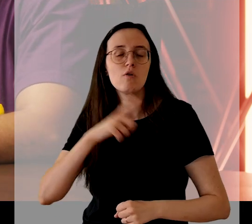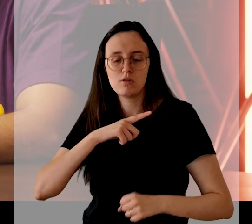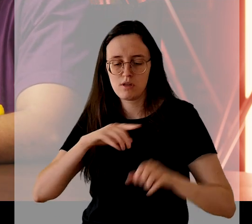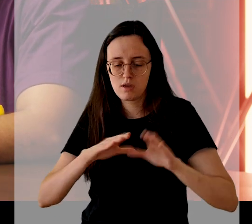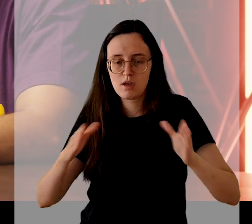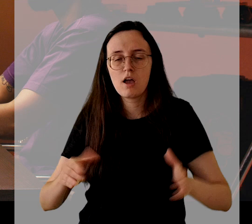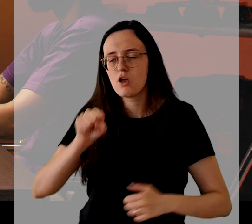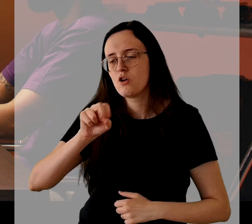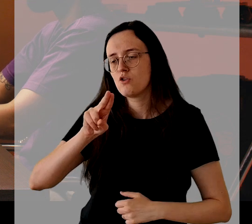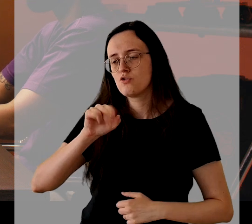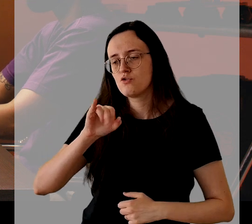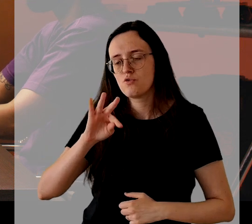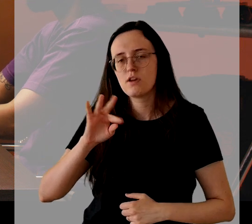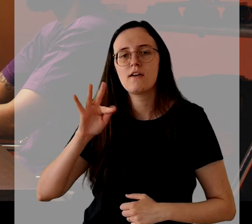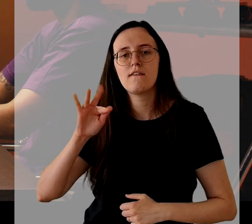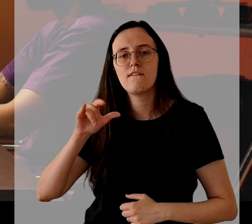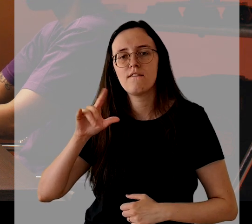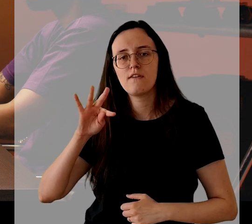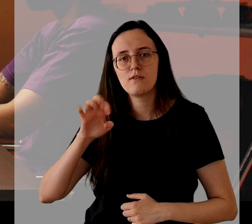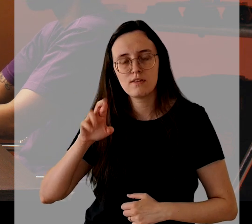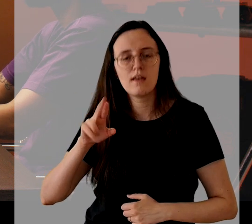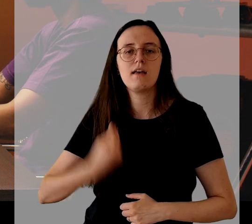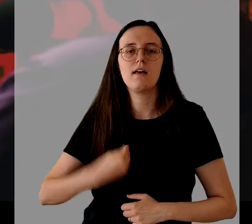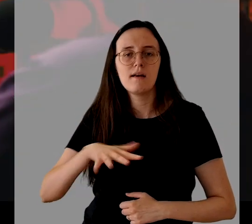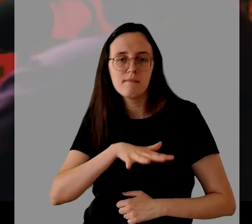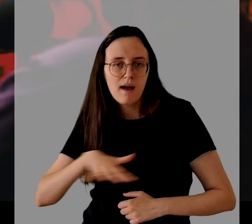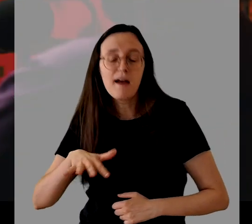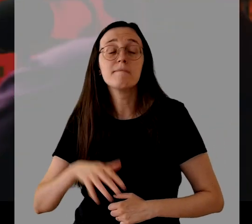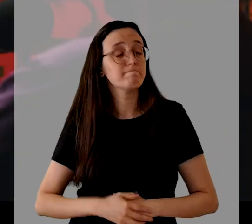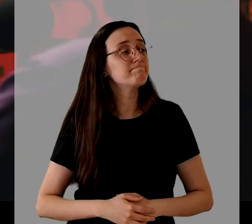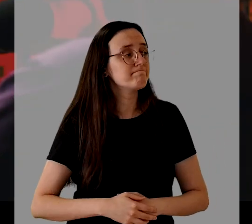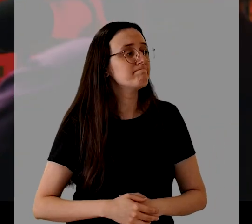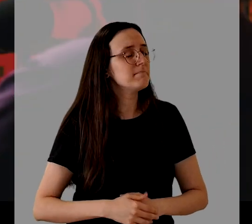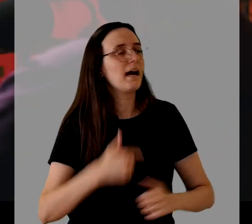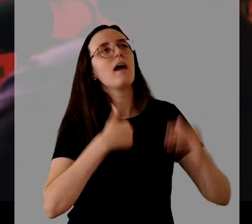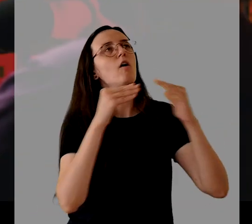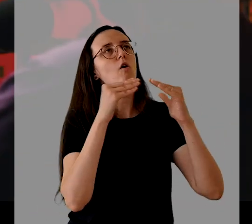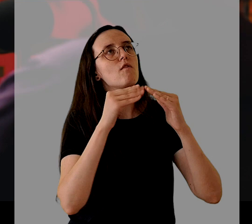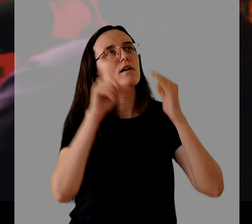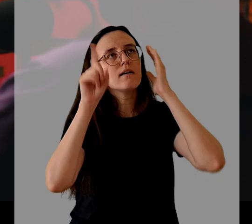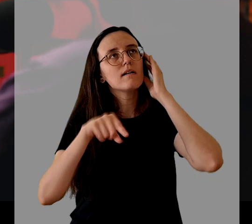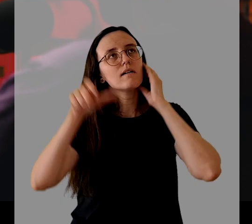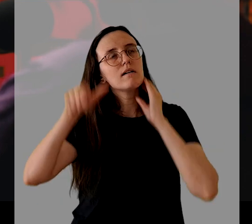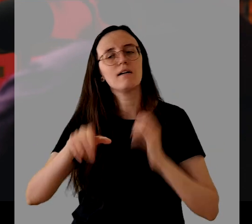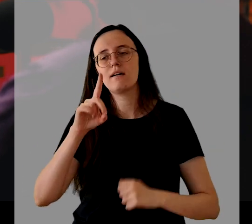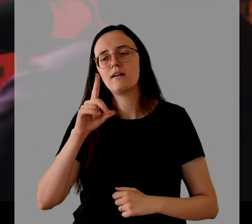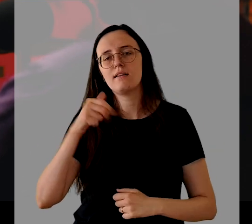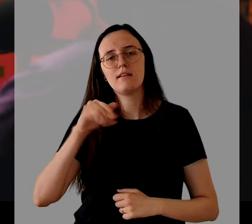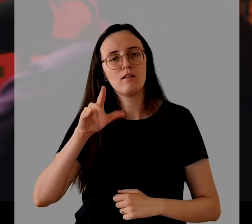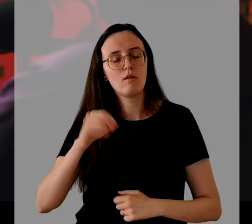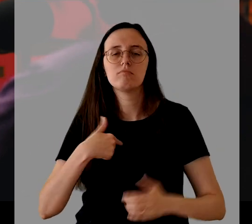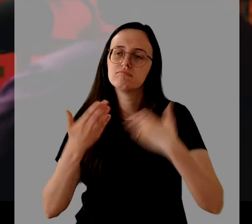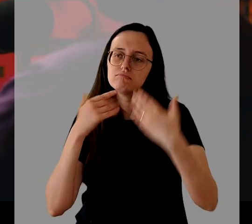subwoofer embaixo. Ele ouve muito mais do que todo o resto. Né? Foi até uma conversa que eu tive com o